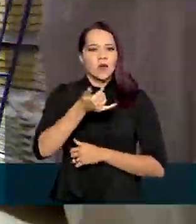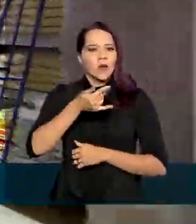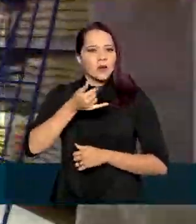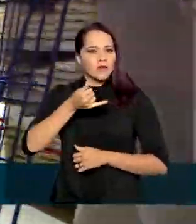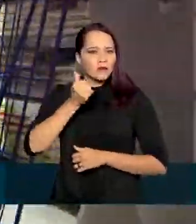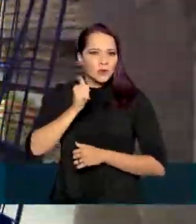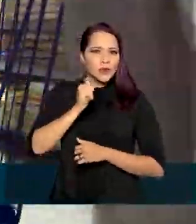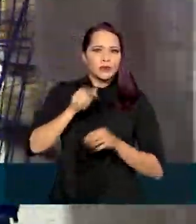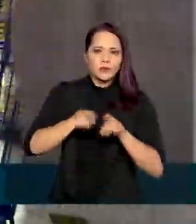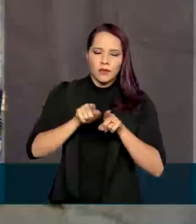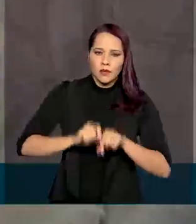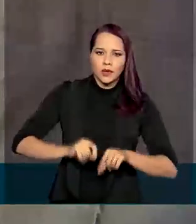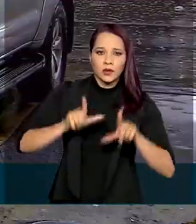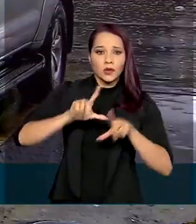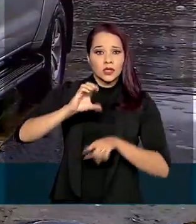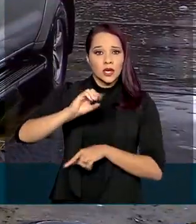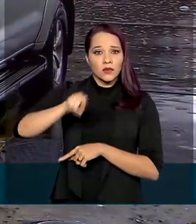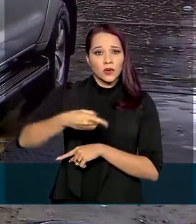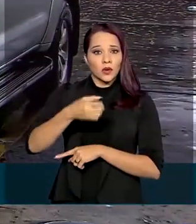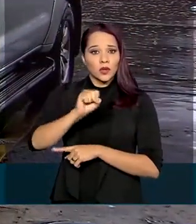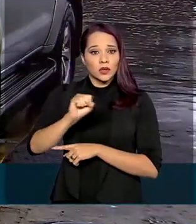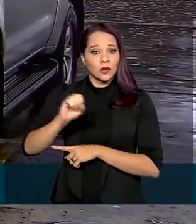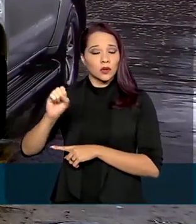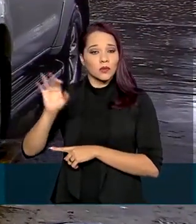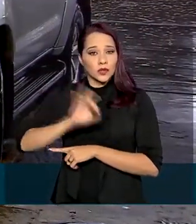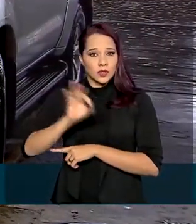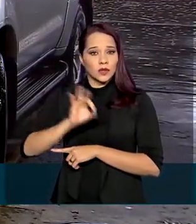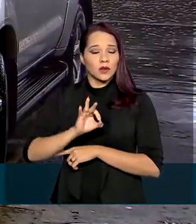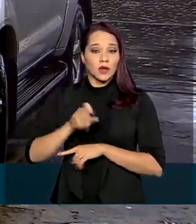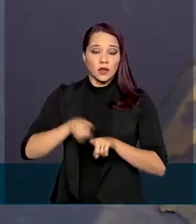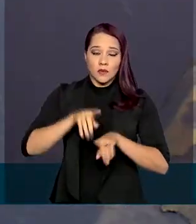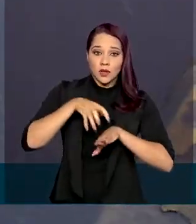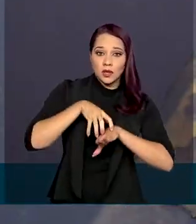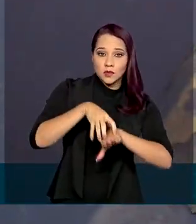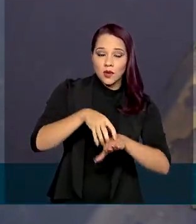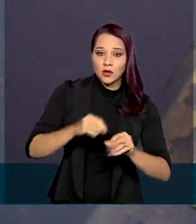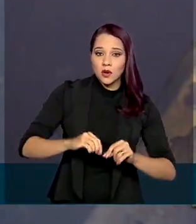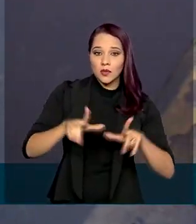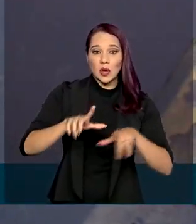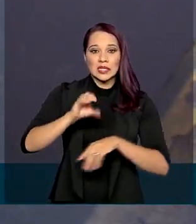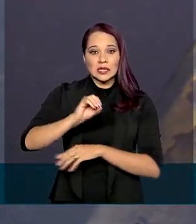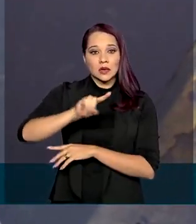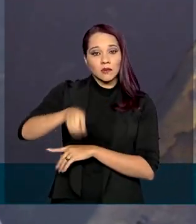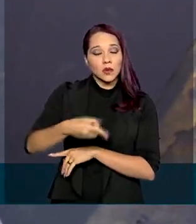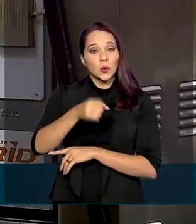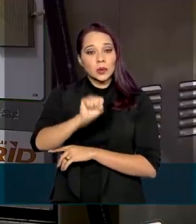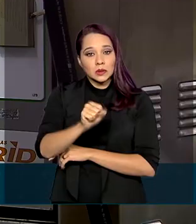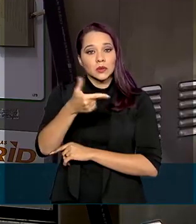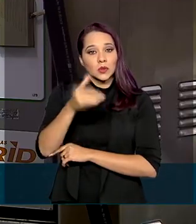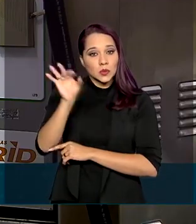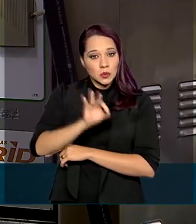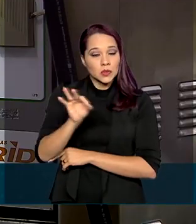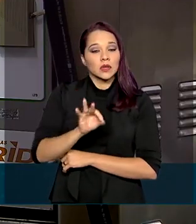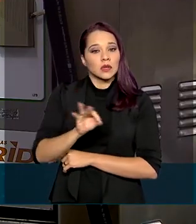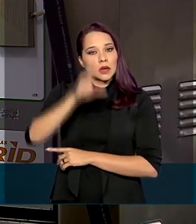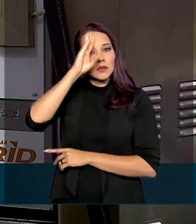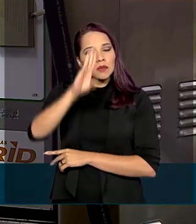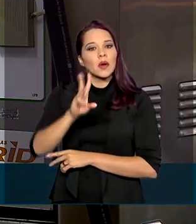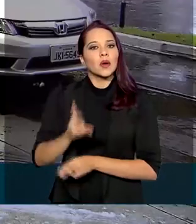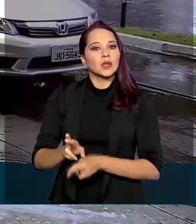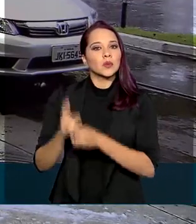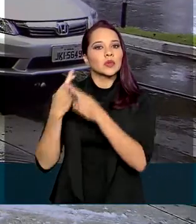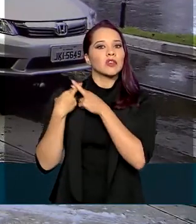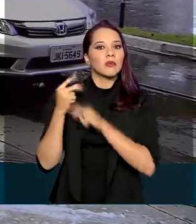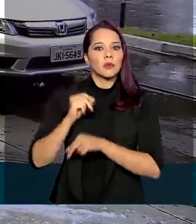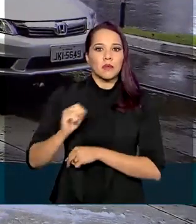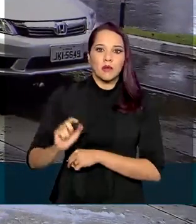,78% em média. E os transportes, com uma alta de 0,82%, foram os principais responsáveis